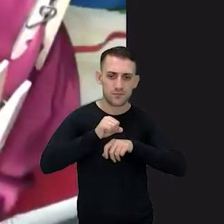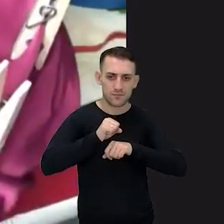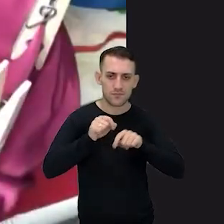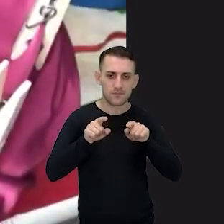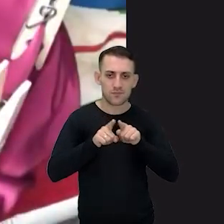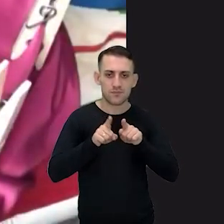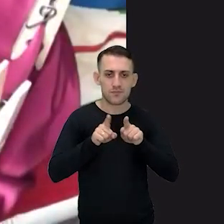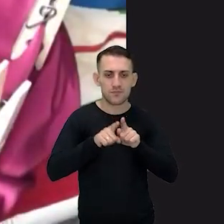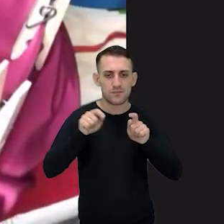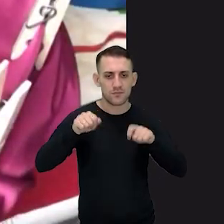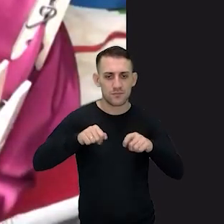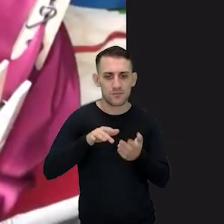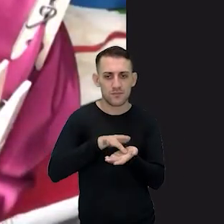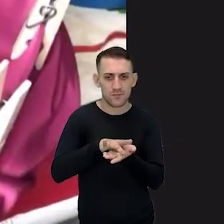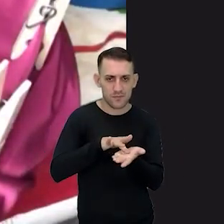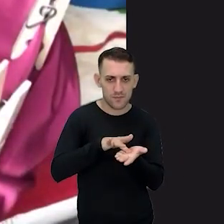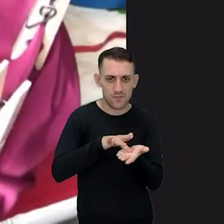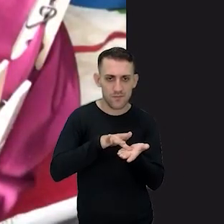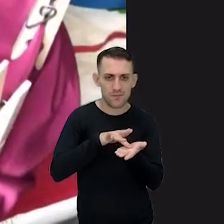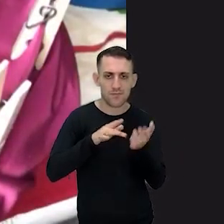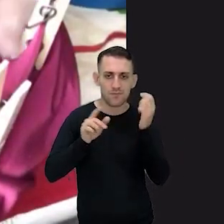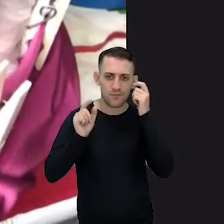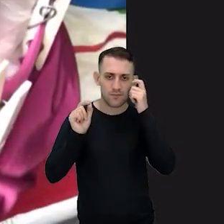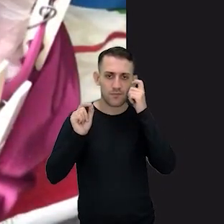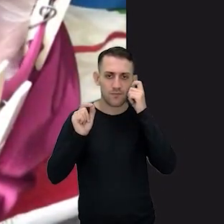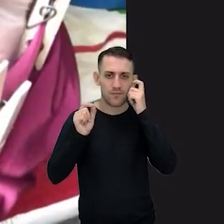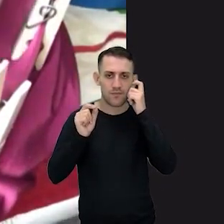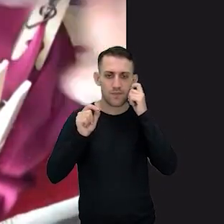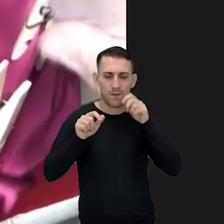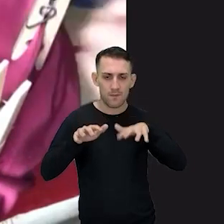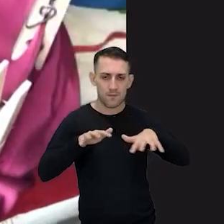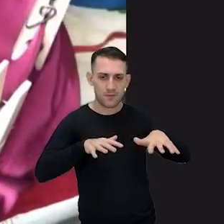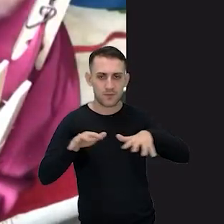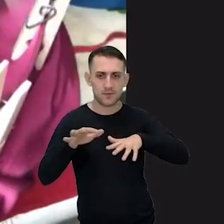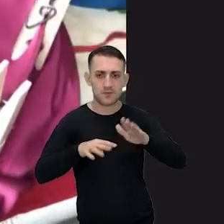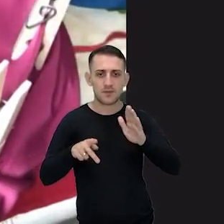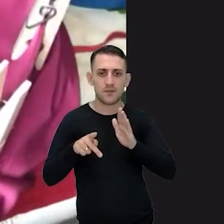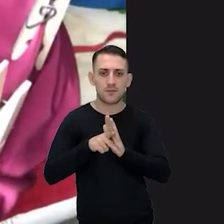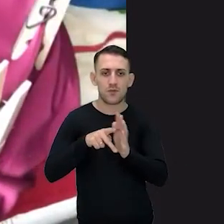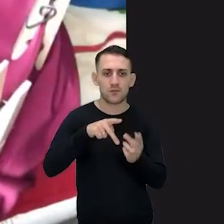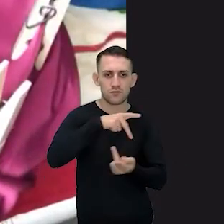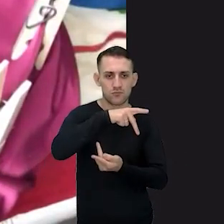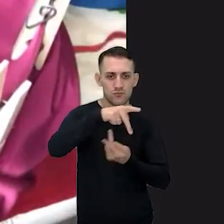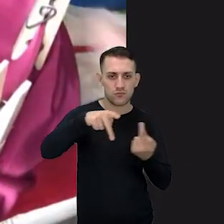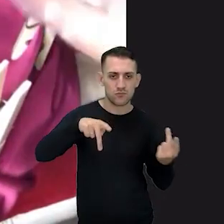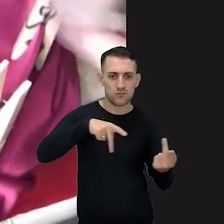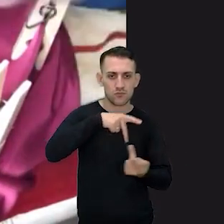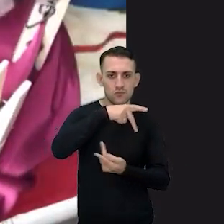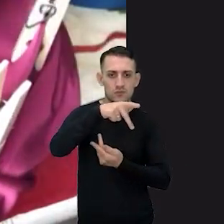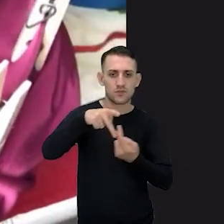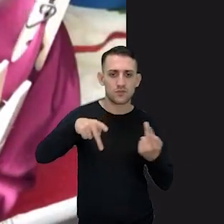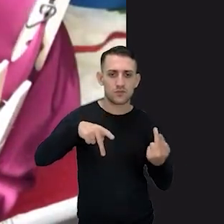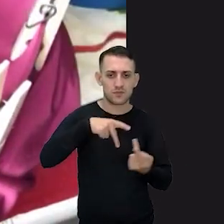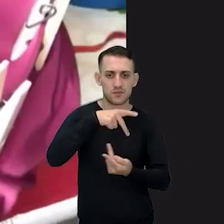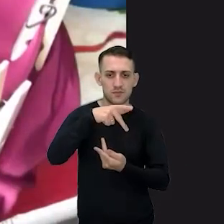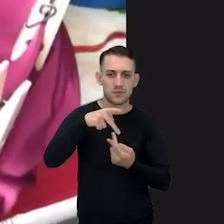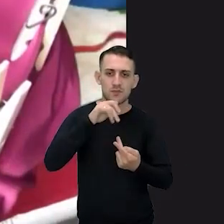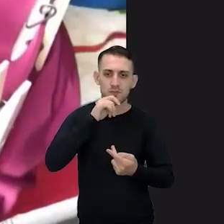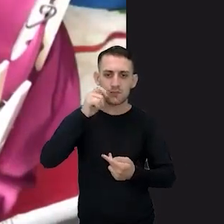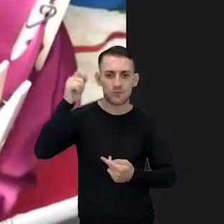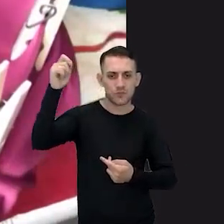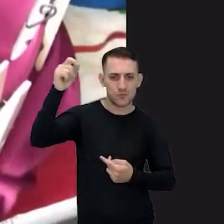e simular essa movimentação dos planetas ao redor do